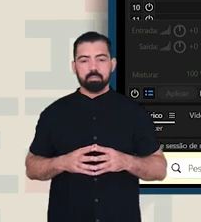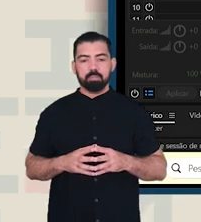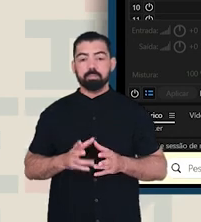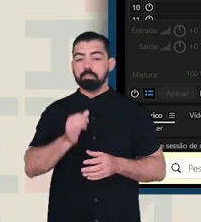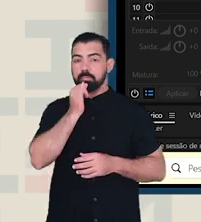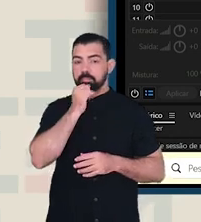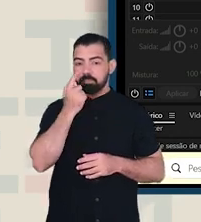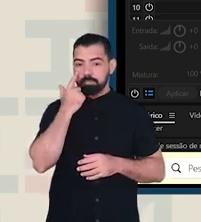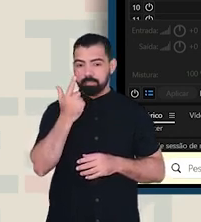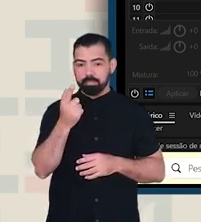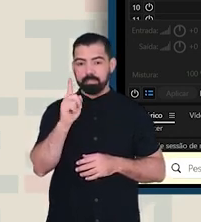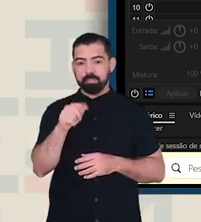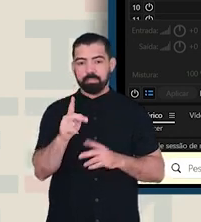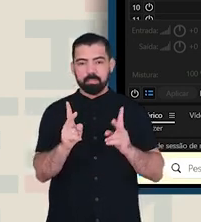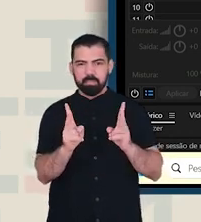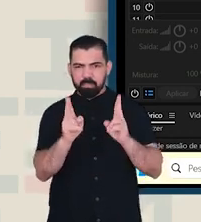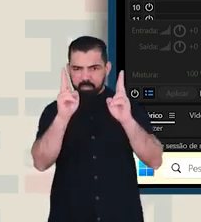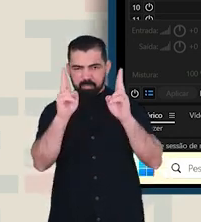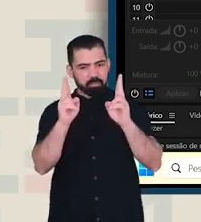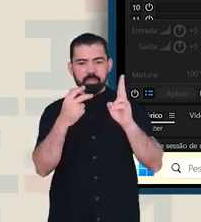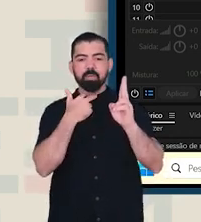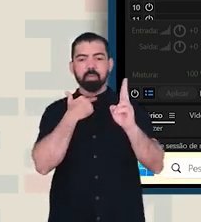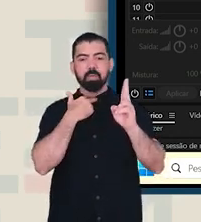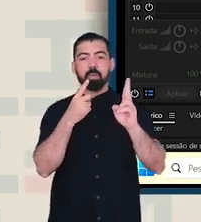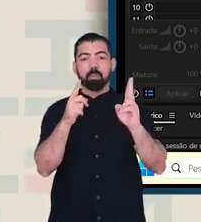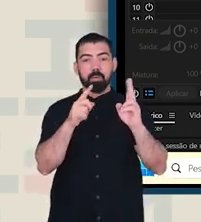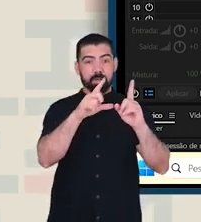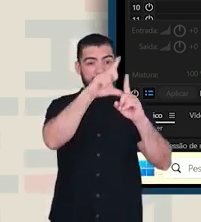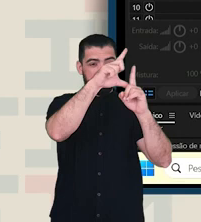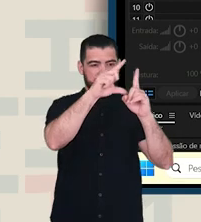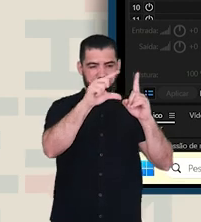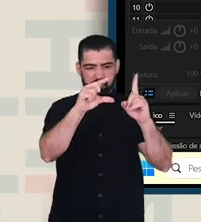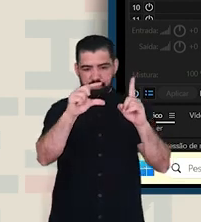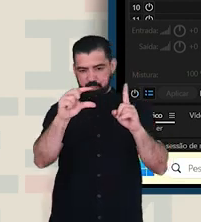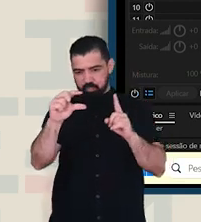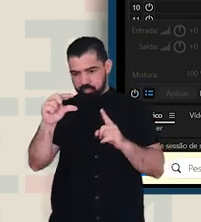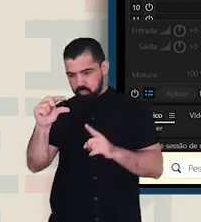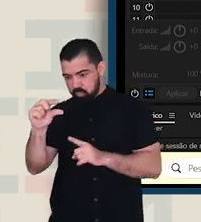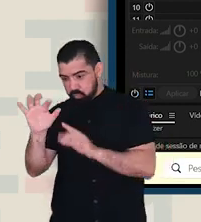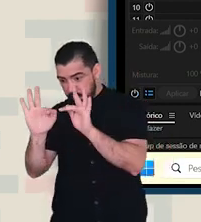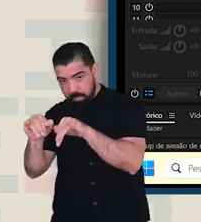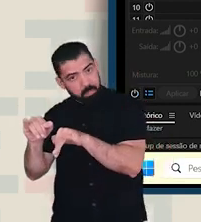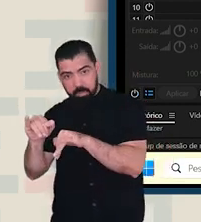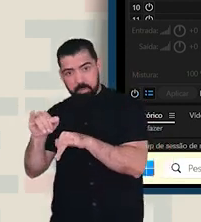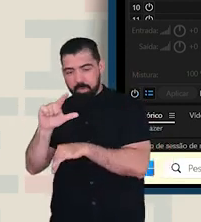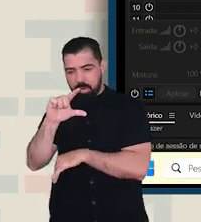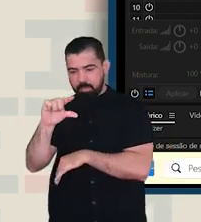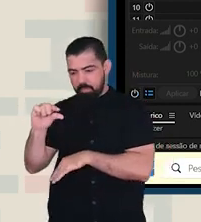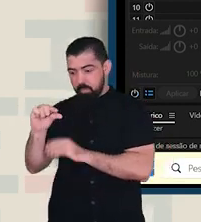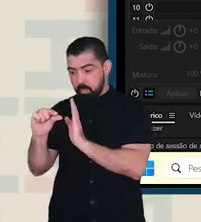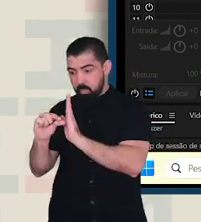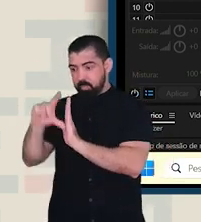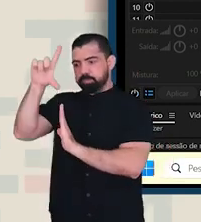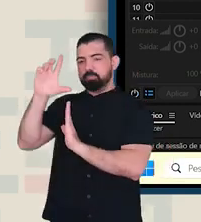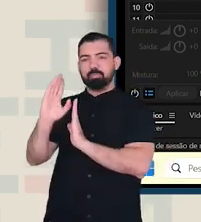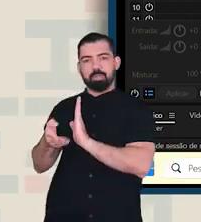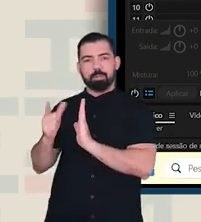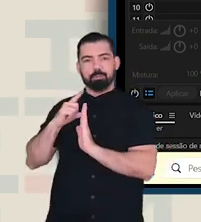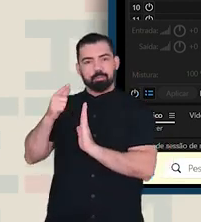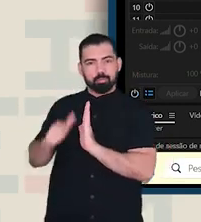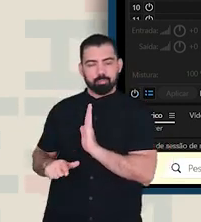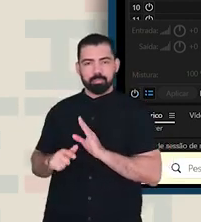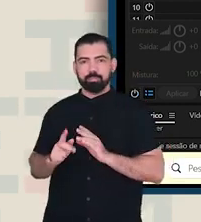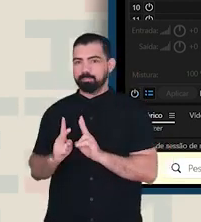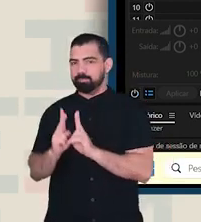Aqui, por exemplo, eu não poderia isolar aqui, porque aqui cairia, se interromperia muito repentinamente o